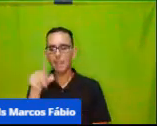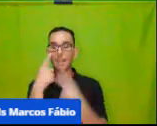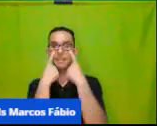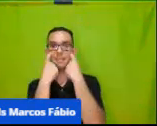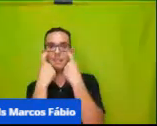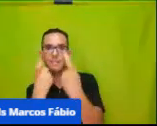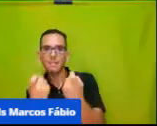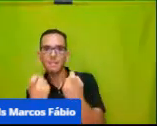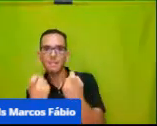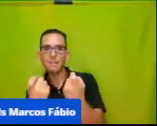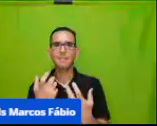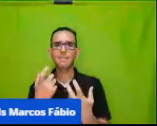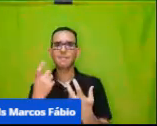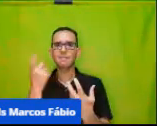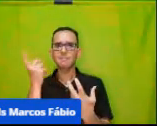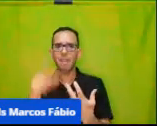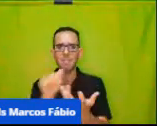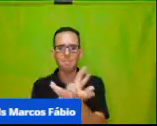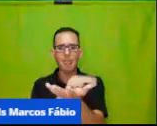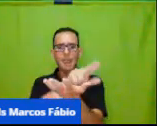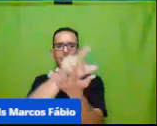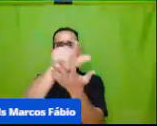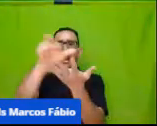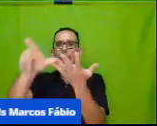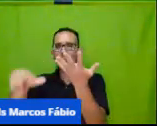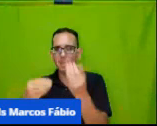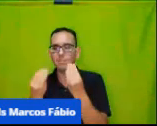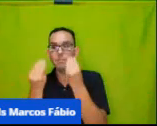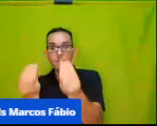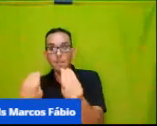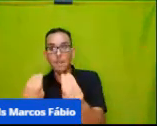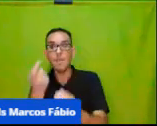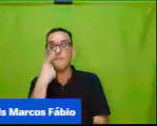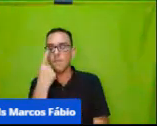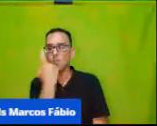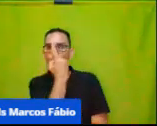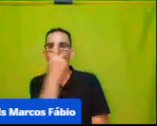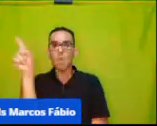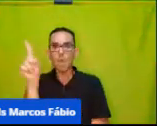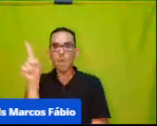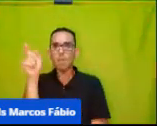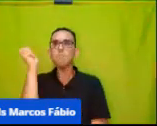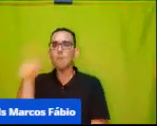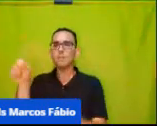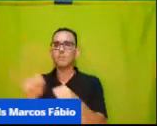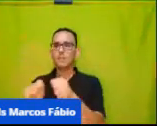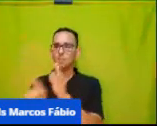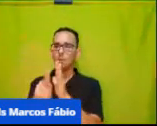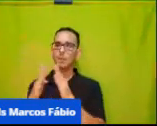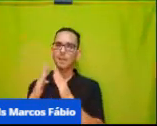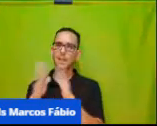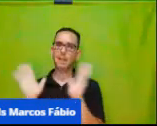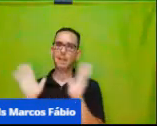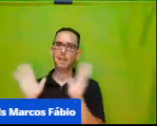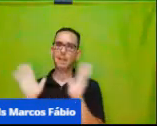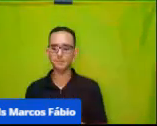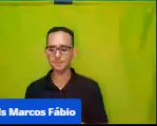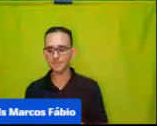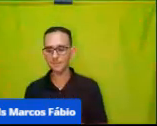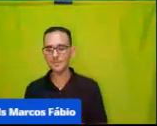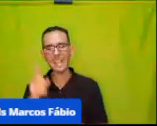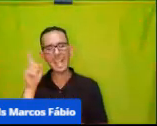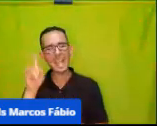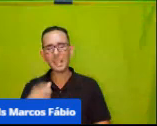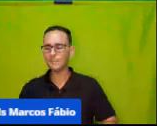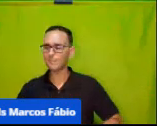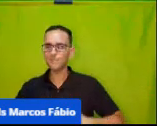um leque de opções para ele e ver se um desses itens, de repente, ele consegue fazer em casa. Isso é gratificante para a